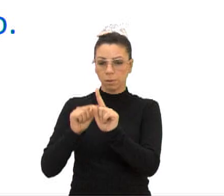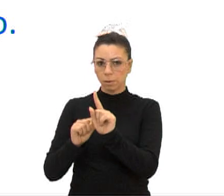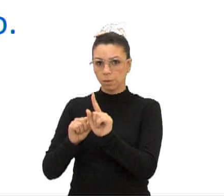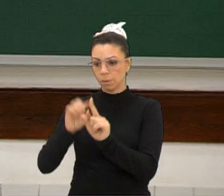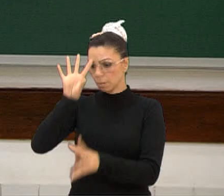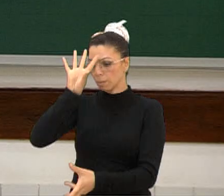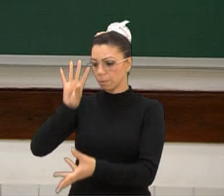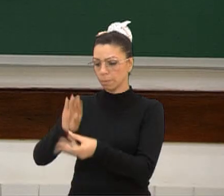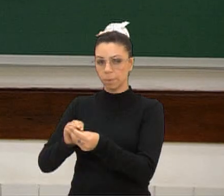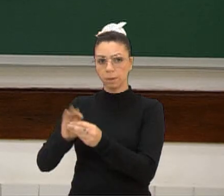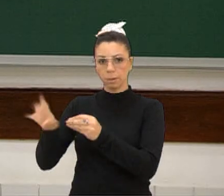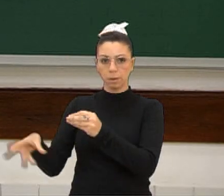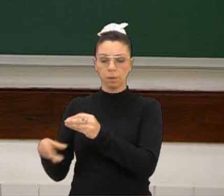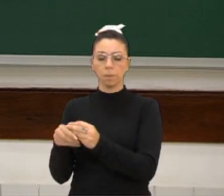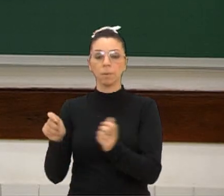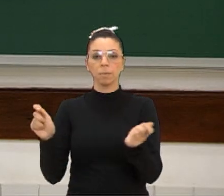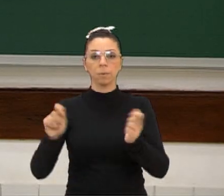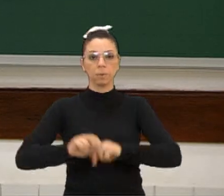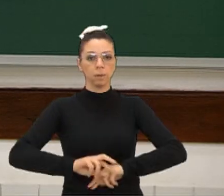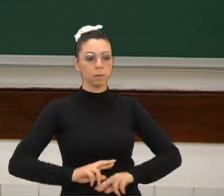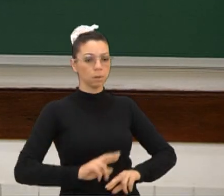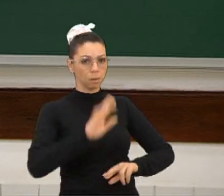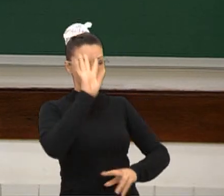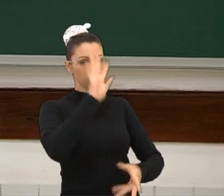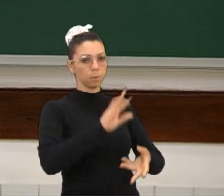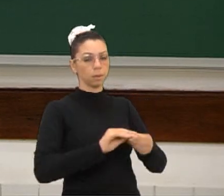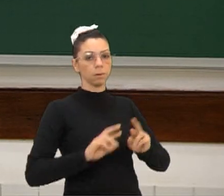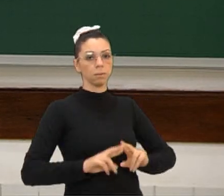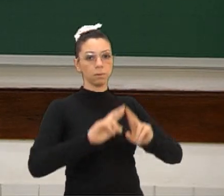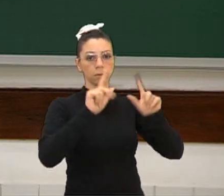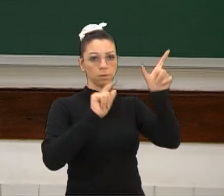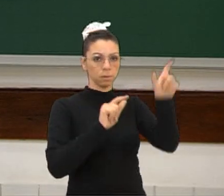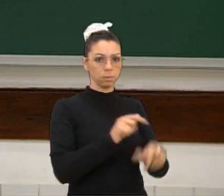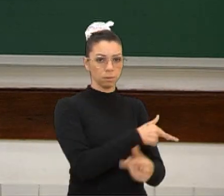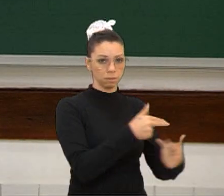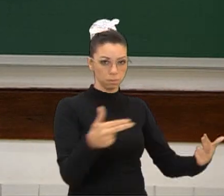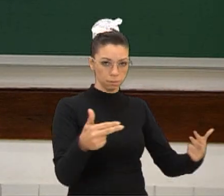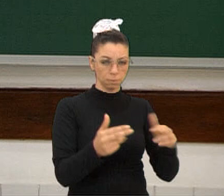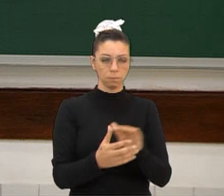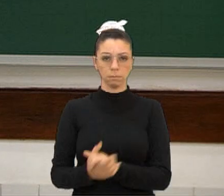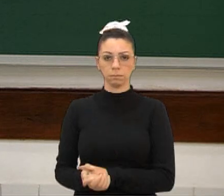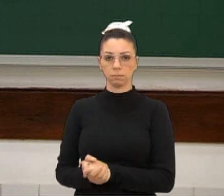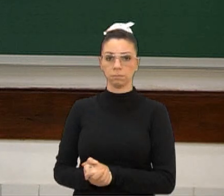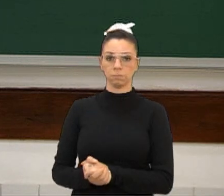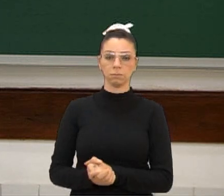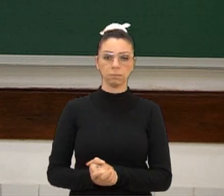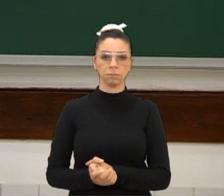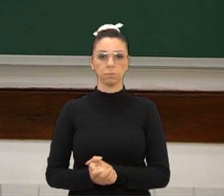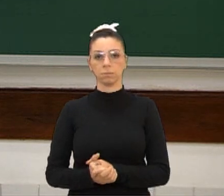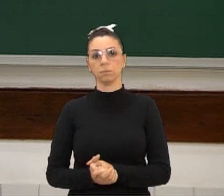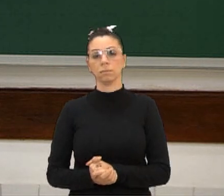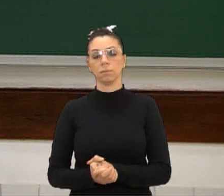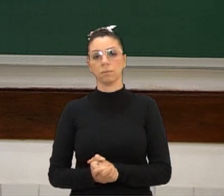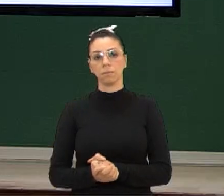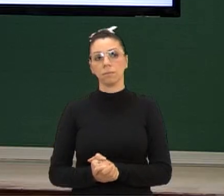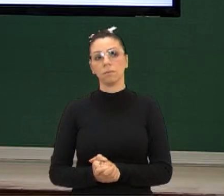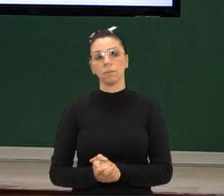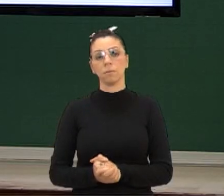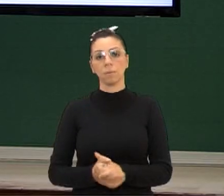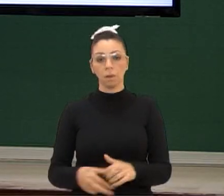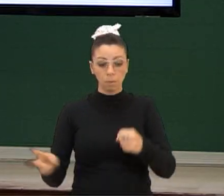para vocês essa questão do ação ou estado, certo? Verbos significativos